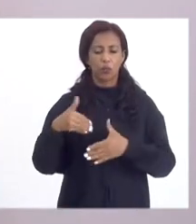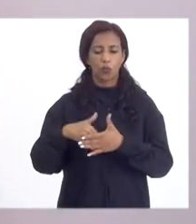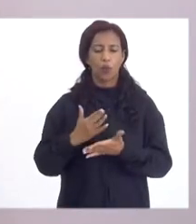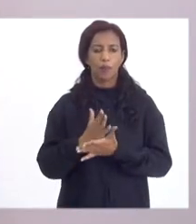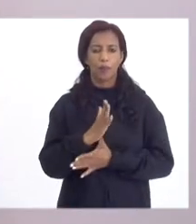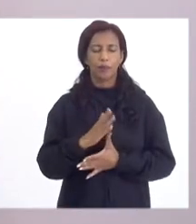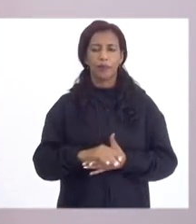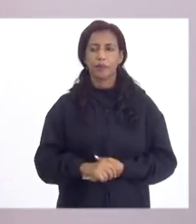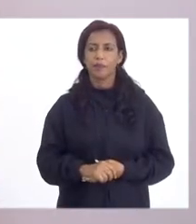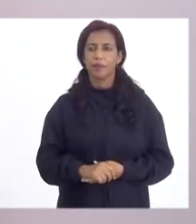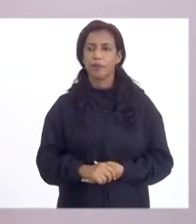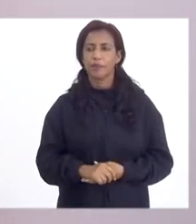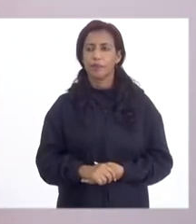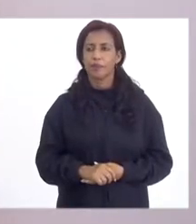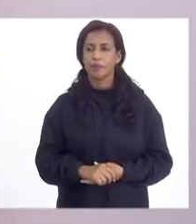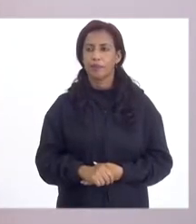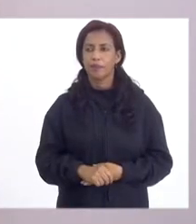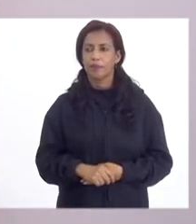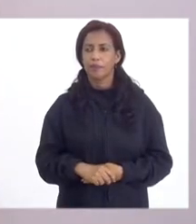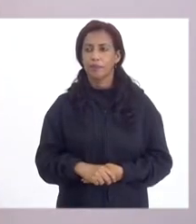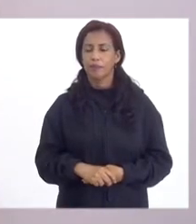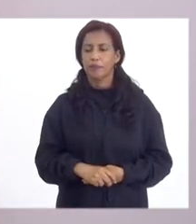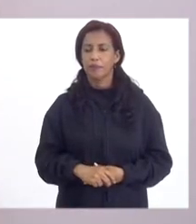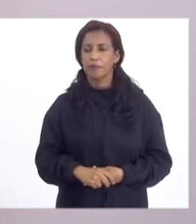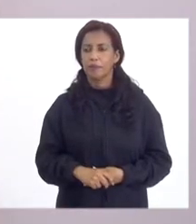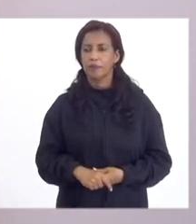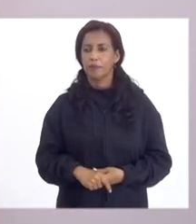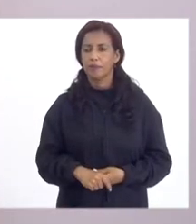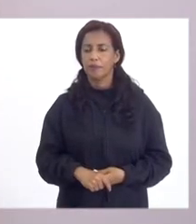votação, aprovado. Sou relator do vencido.